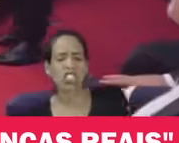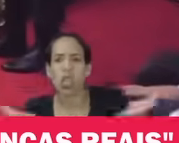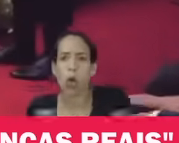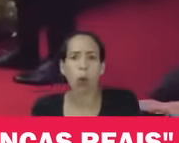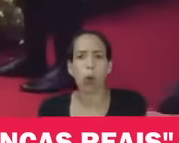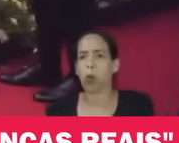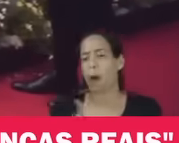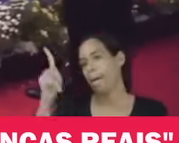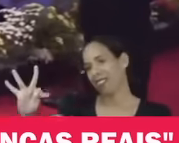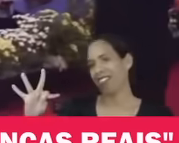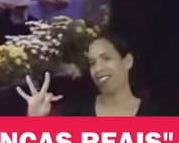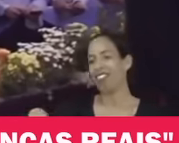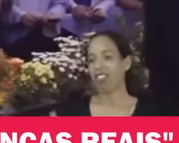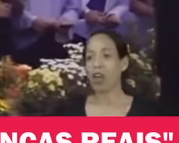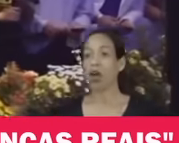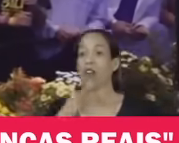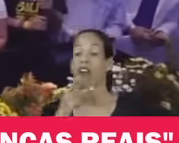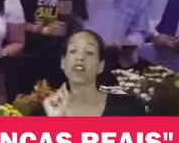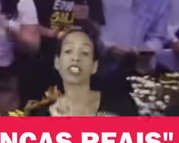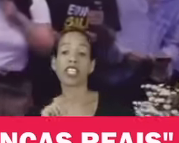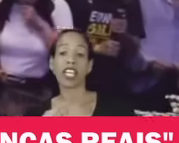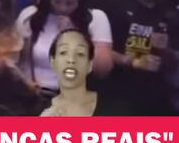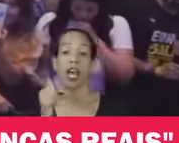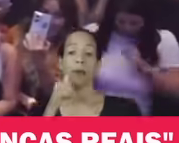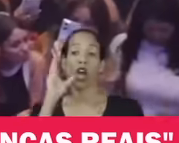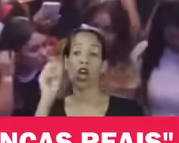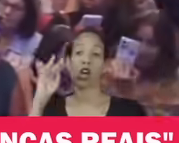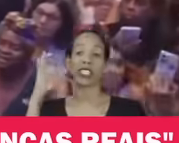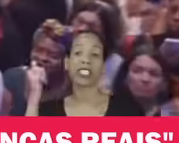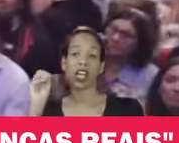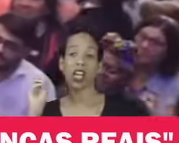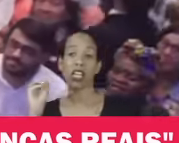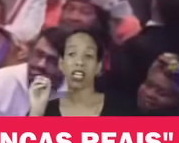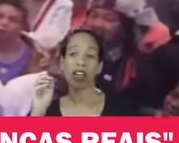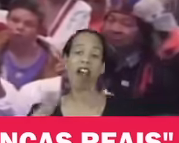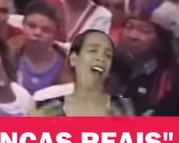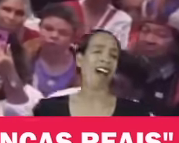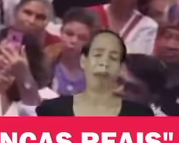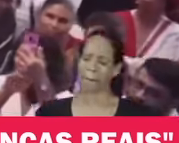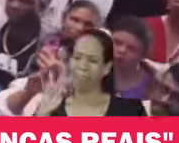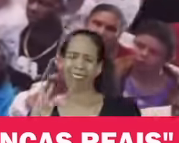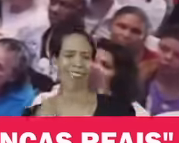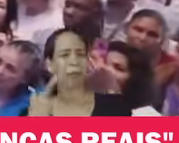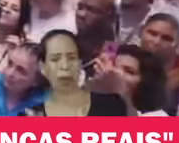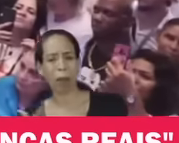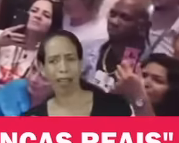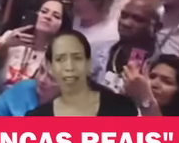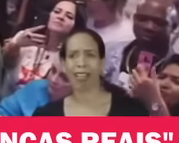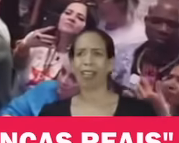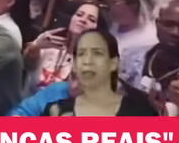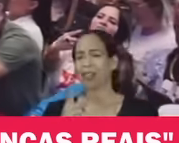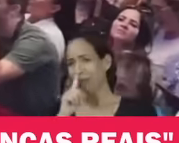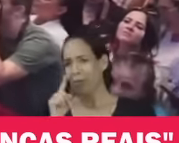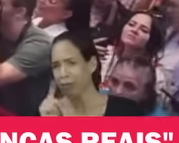PT. É como diria a Conceição da Maria Tavares. Ah, o PT tem defeito. O PT não sei